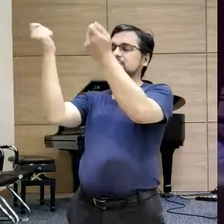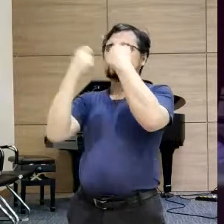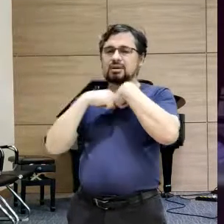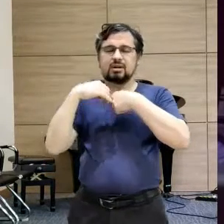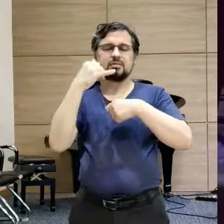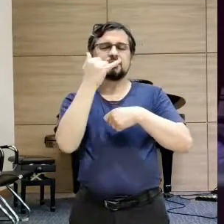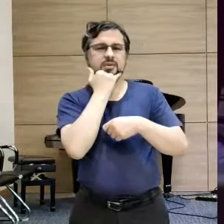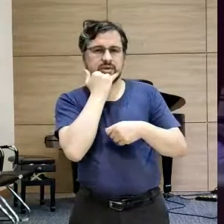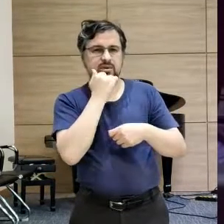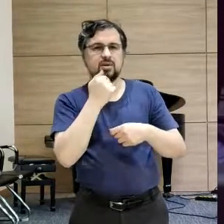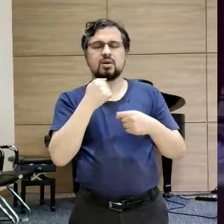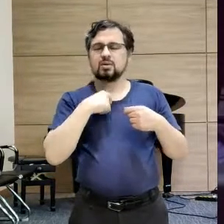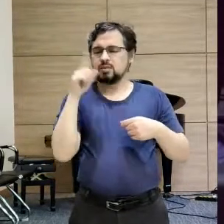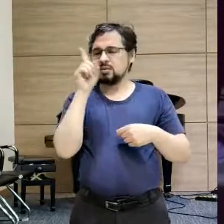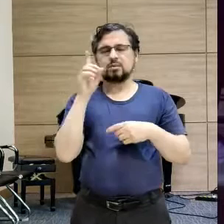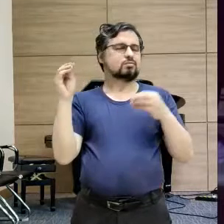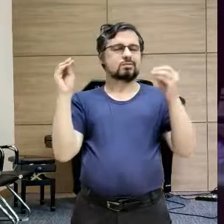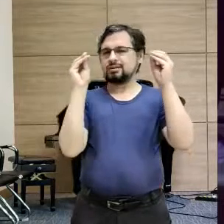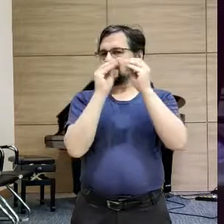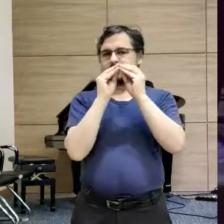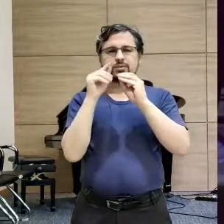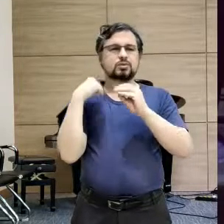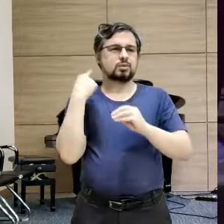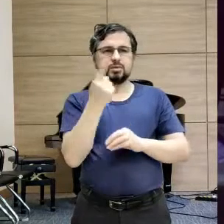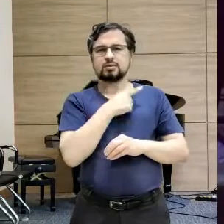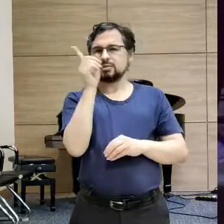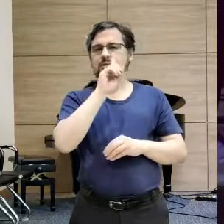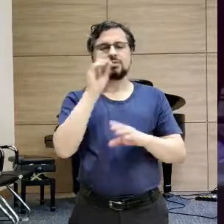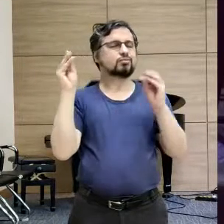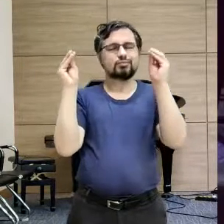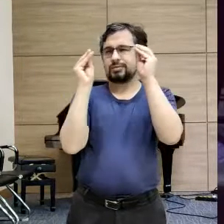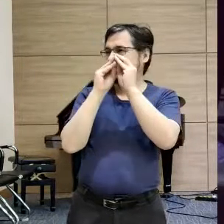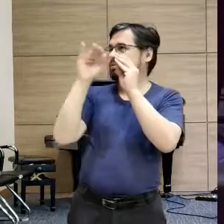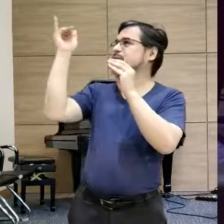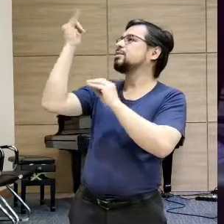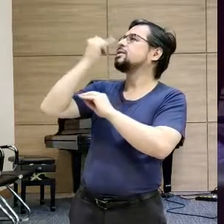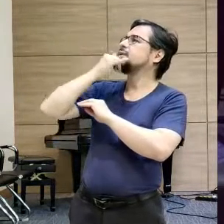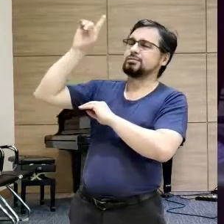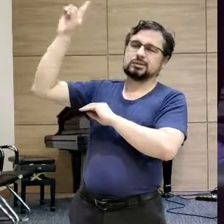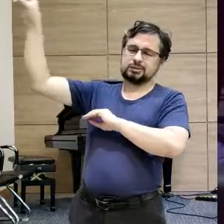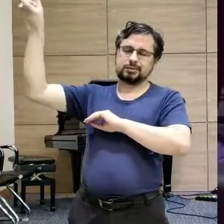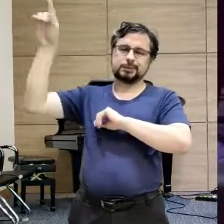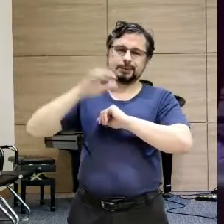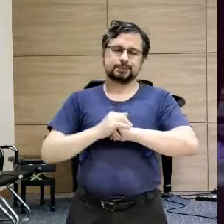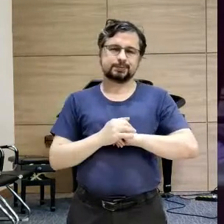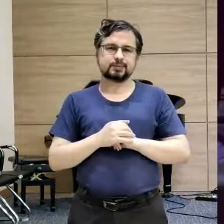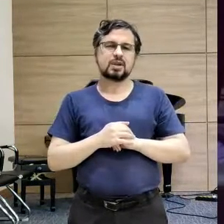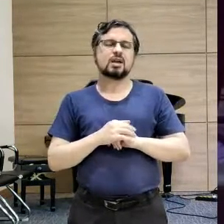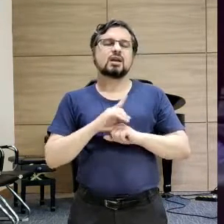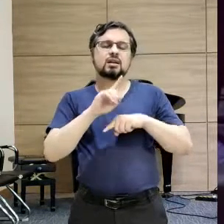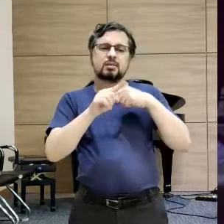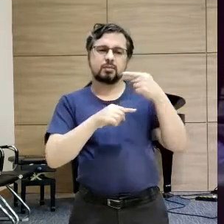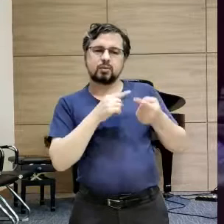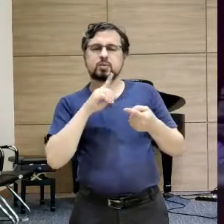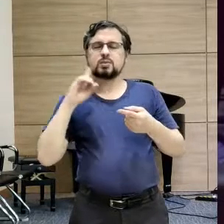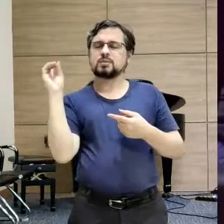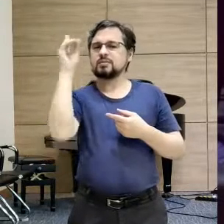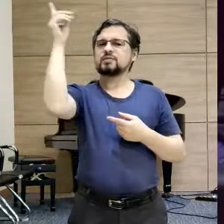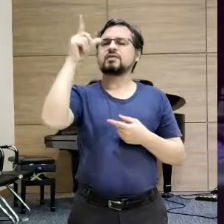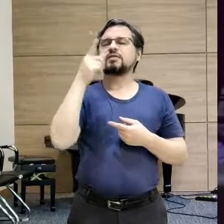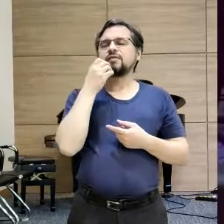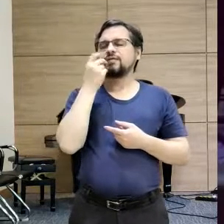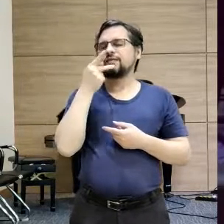não merecia, o que nós não merecemos. Aí, ele fala da sua condição de alma, e aqui eu acho lindo